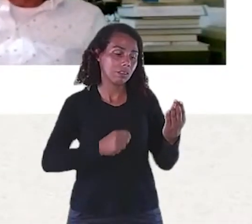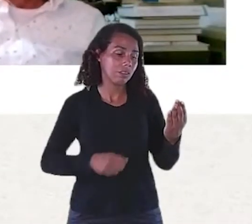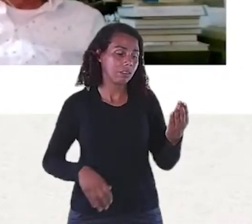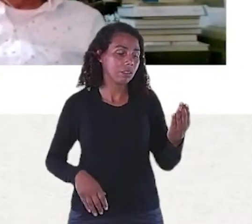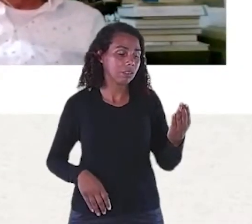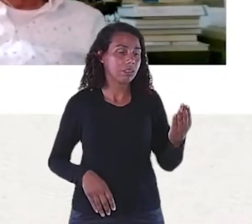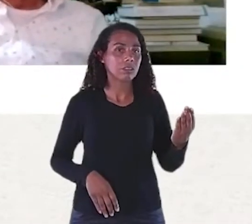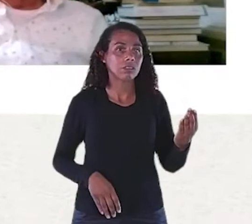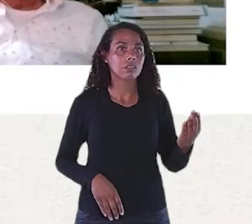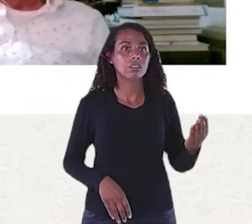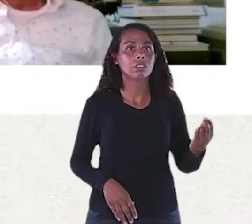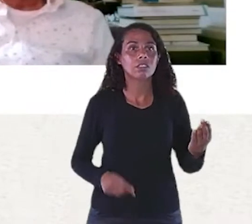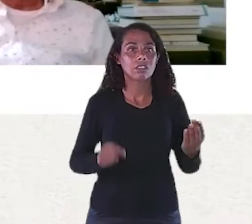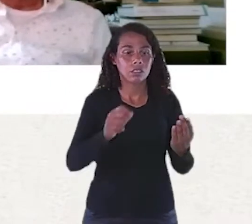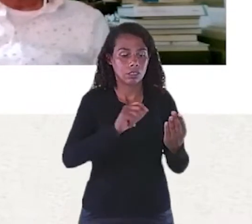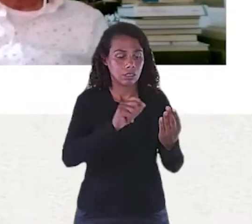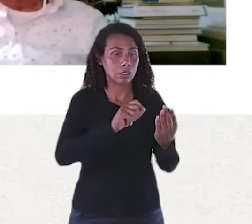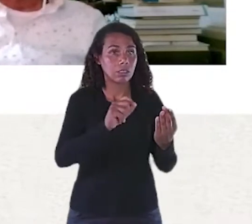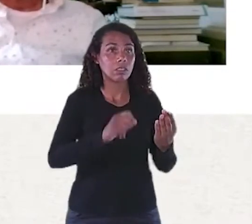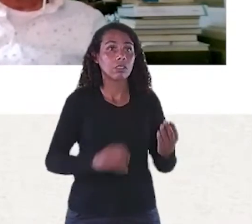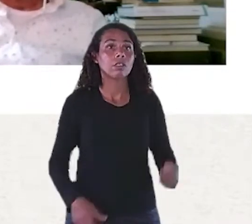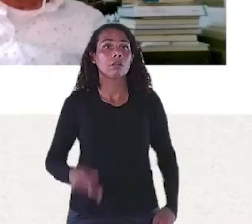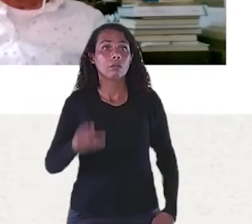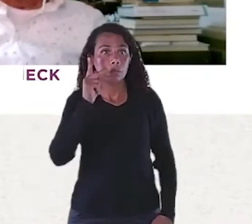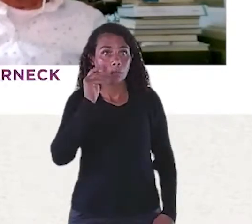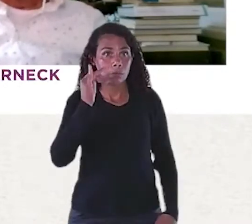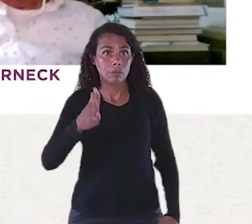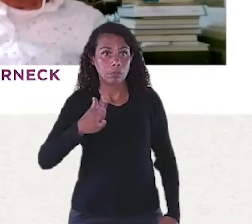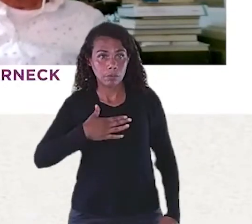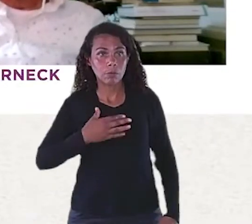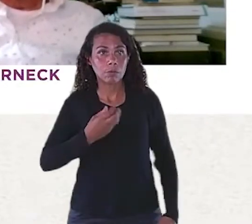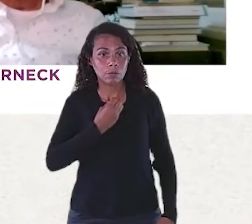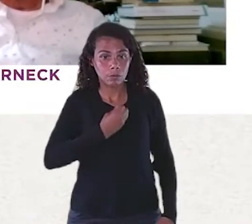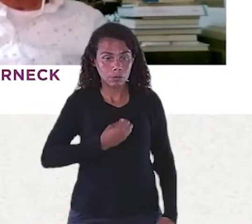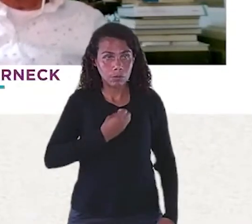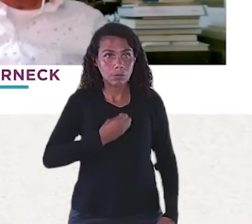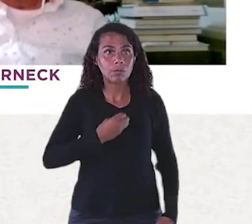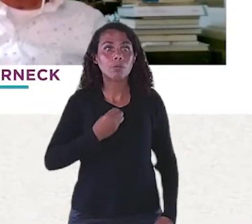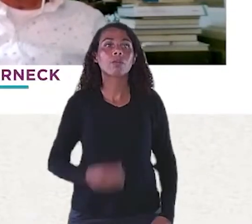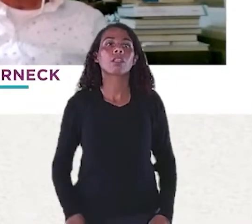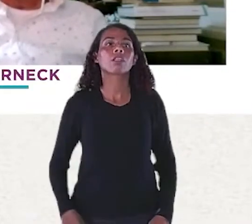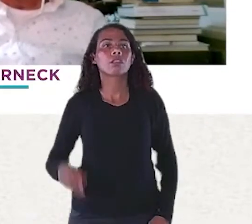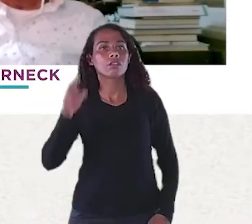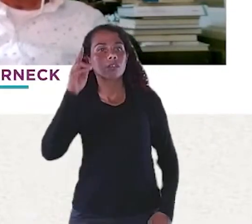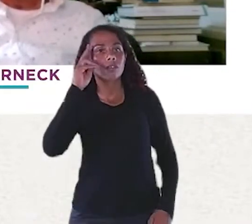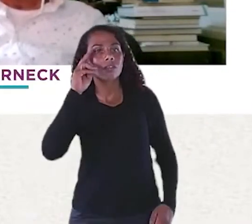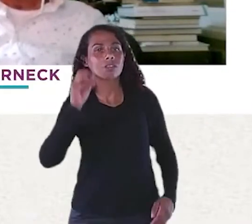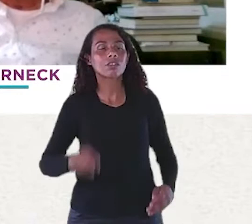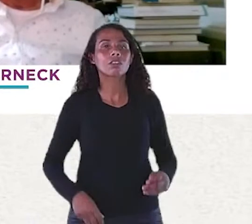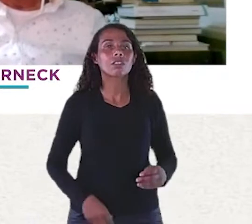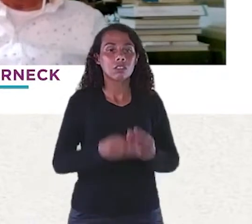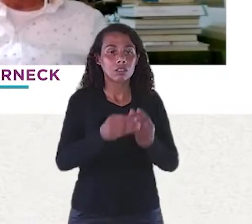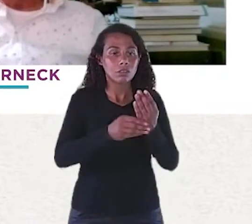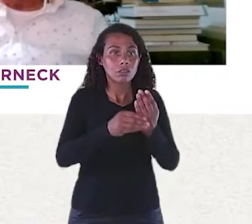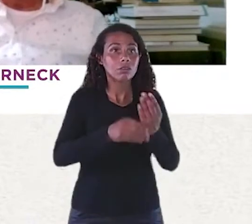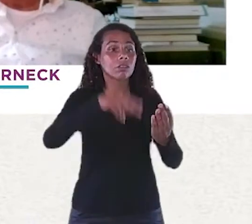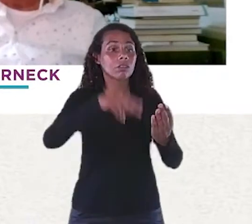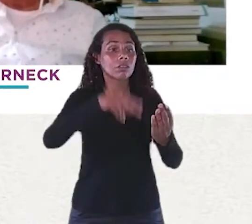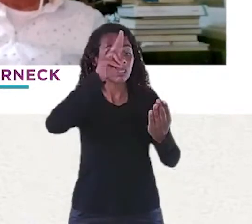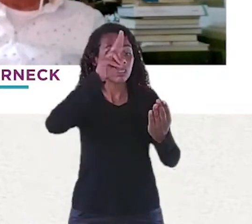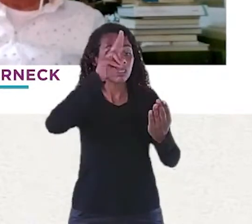recebeu a revista, eu mandei a revista para ele, e ele... minha mãe contava que ele falou